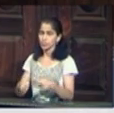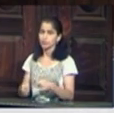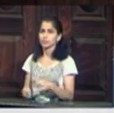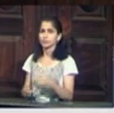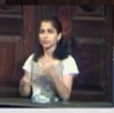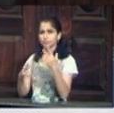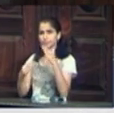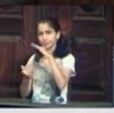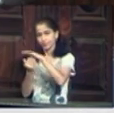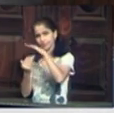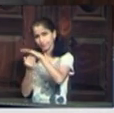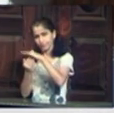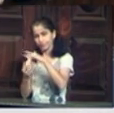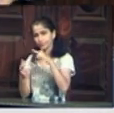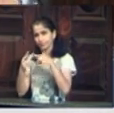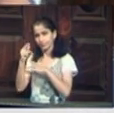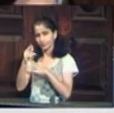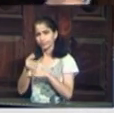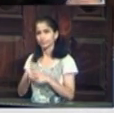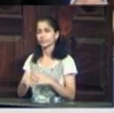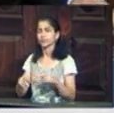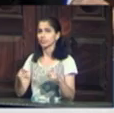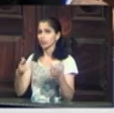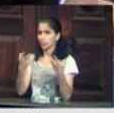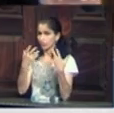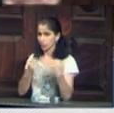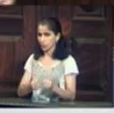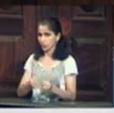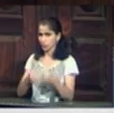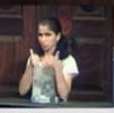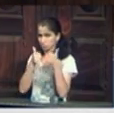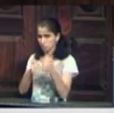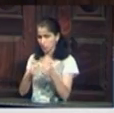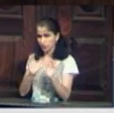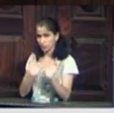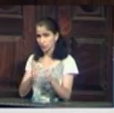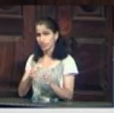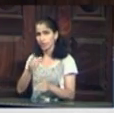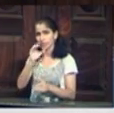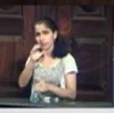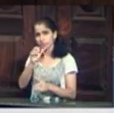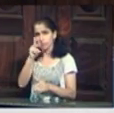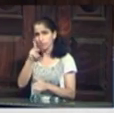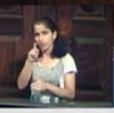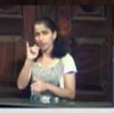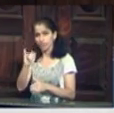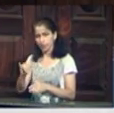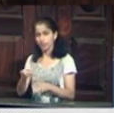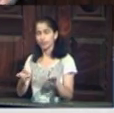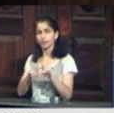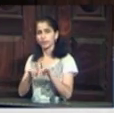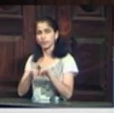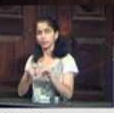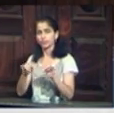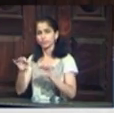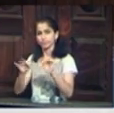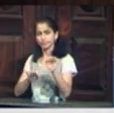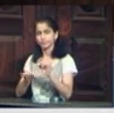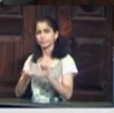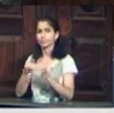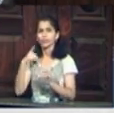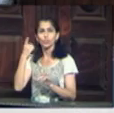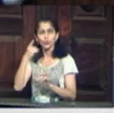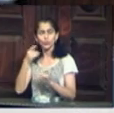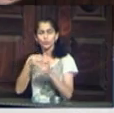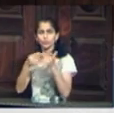Para isso, a CPI foi aprovada. Para isso, aprovamos aqui projetos de diversos